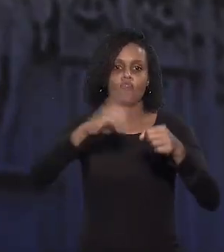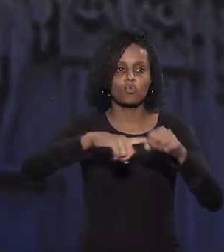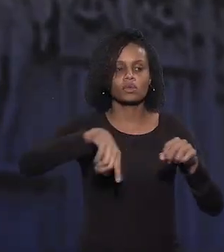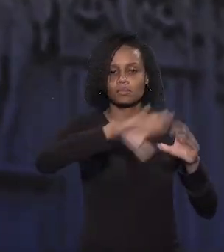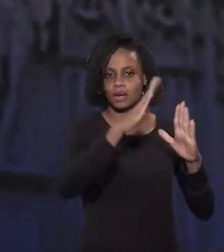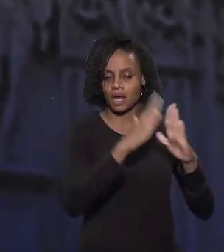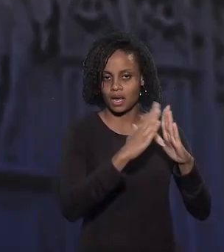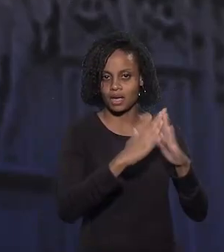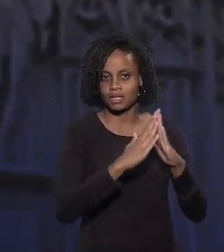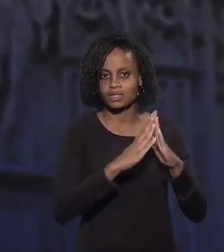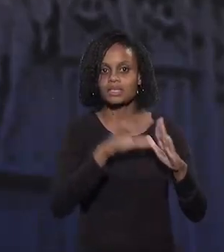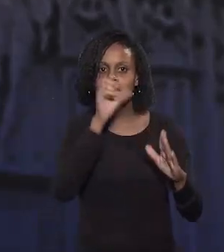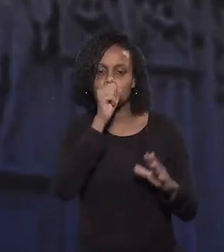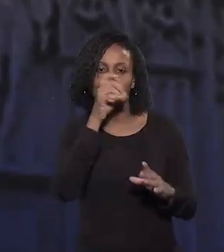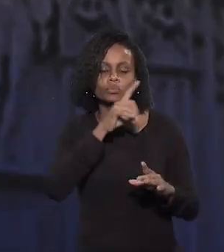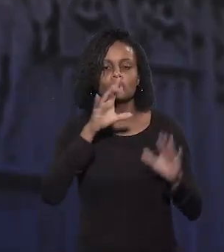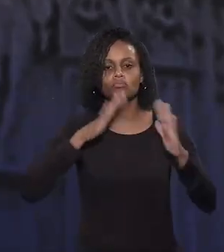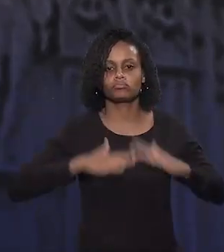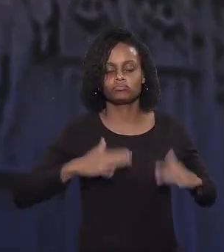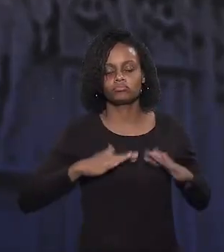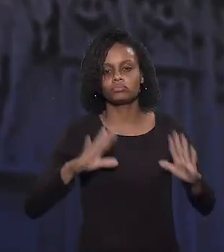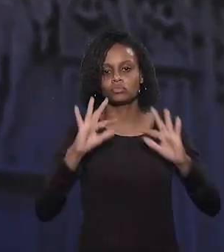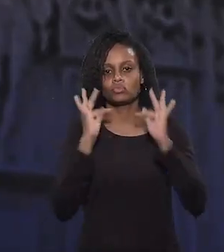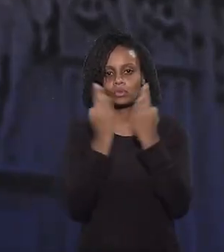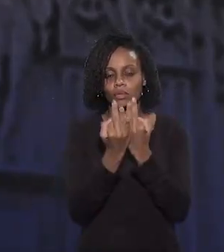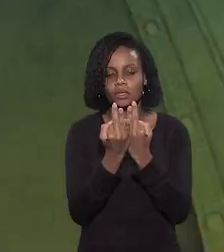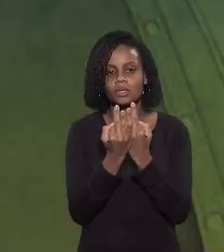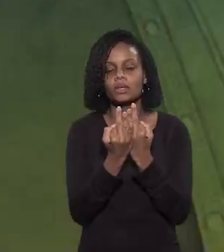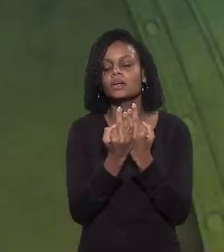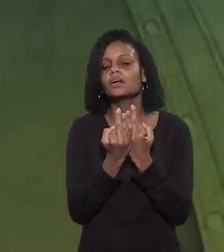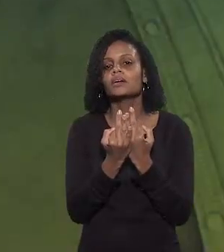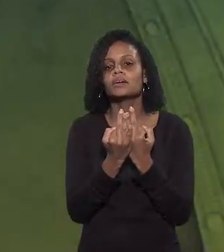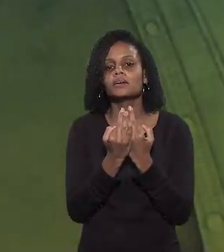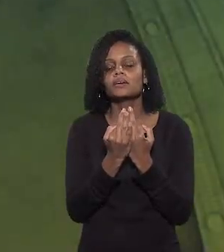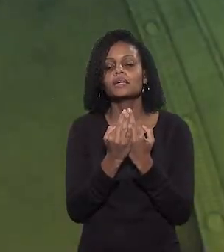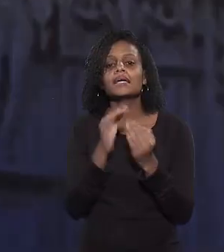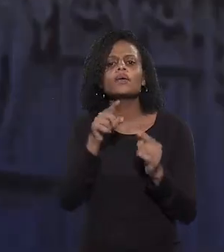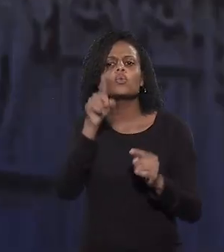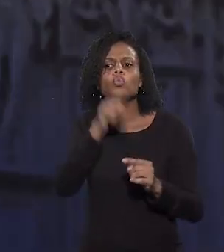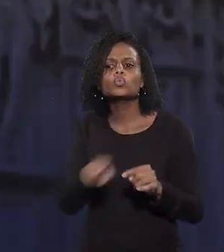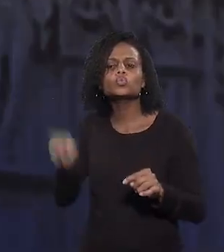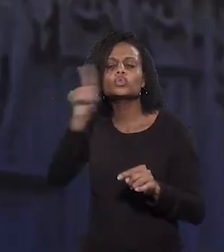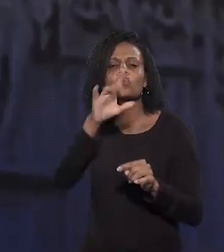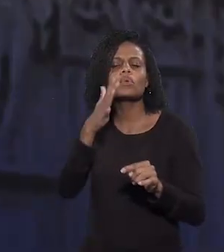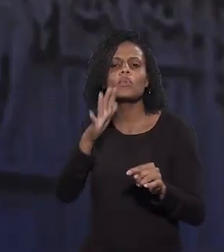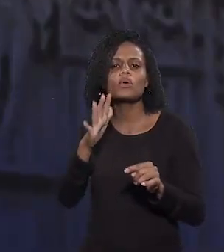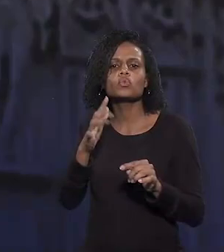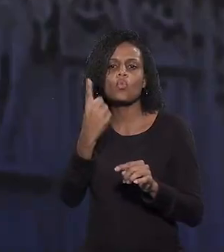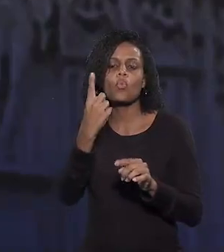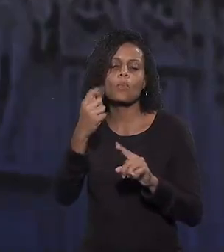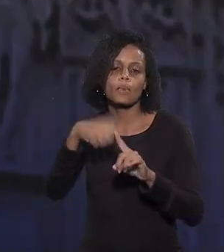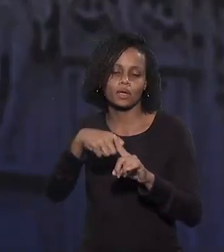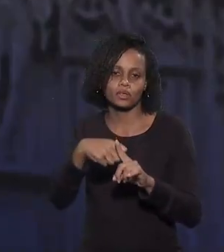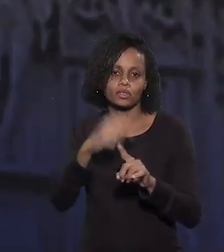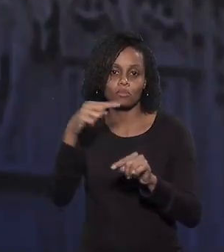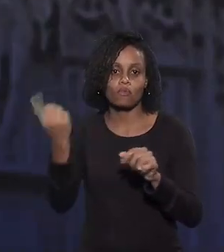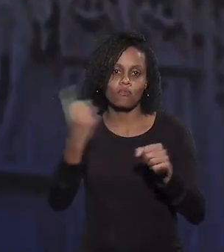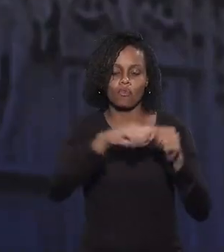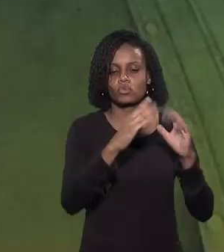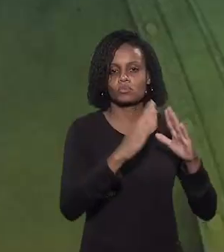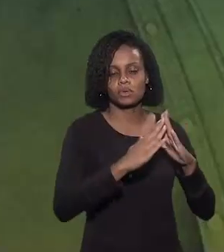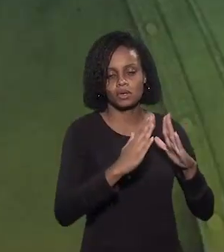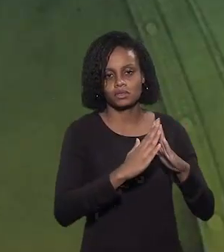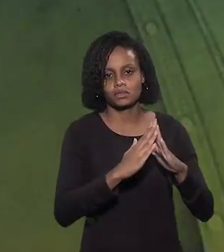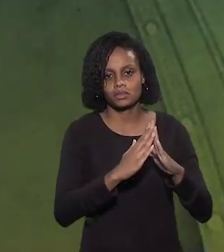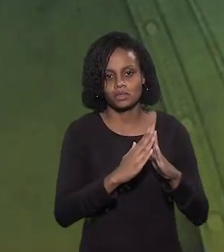volta para a sua casa, passa um fim de semana com a família. Esse ciclo é de quanto tempo? Aproximadamente de um mês. Um mês. Aí ele volta